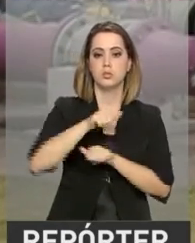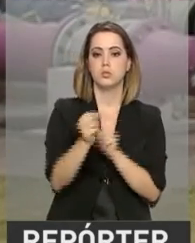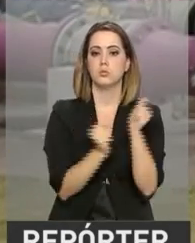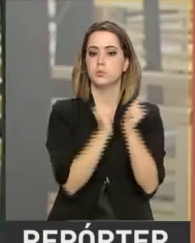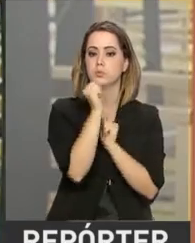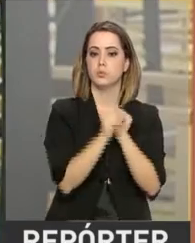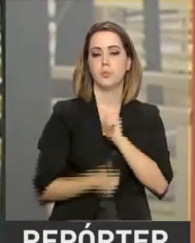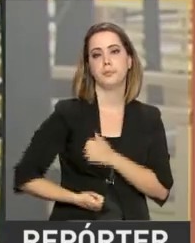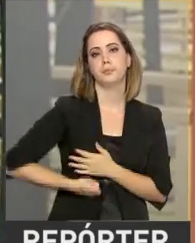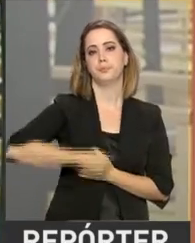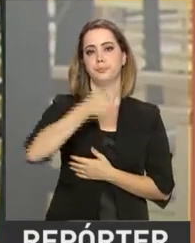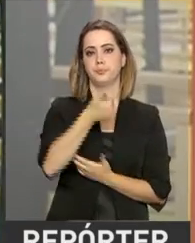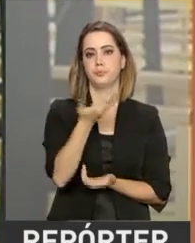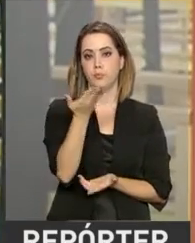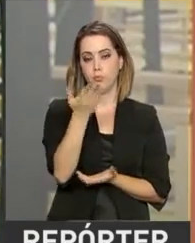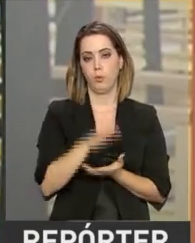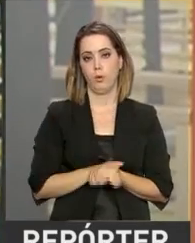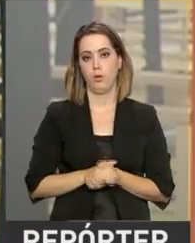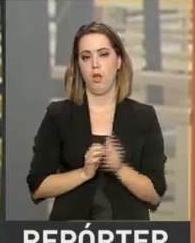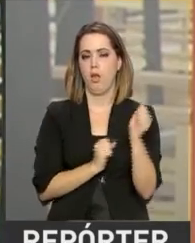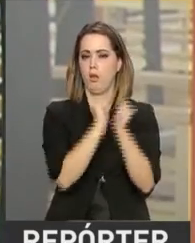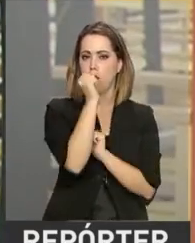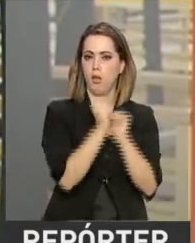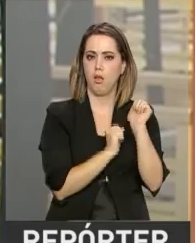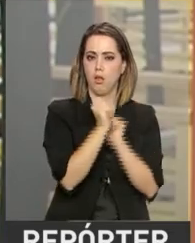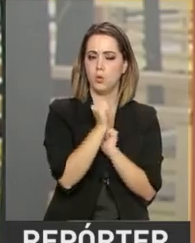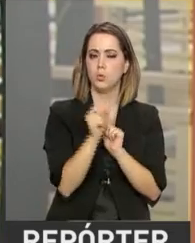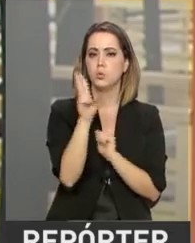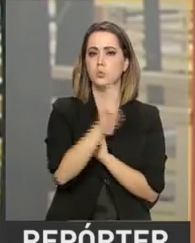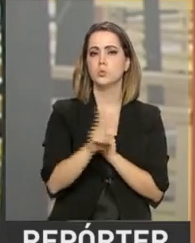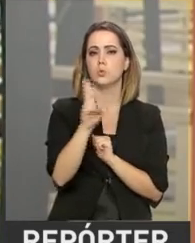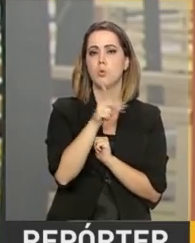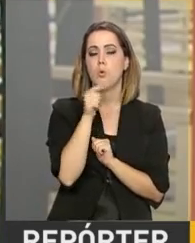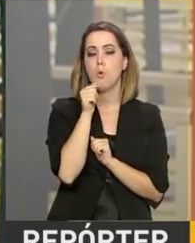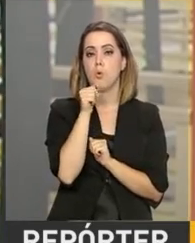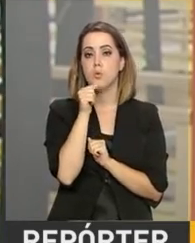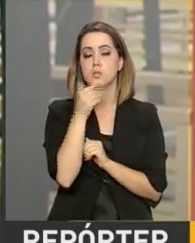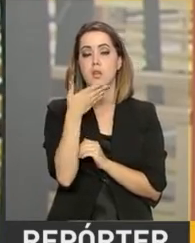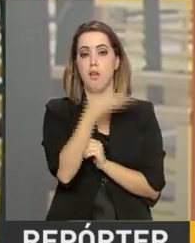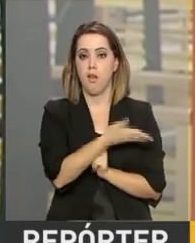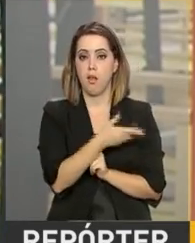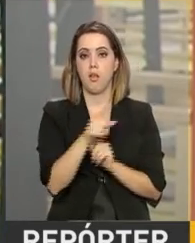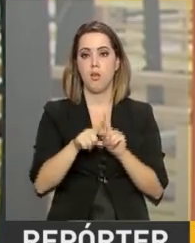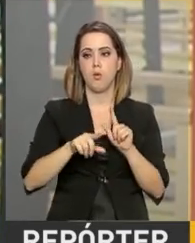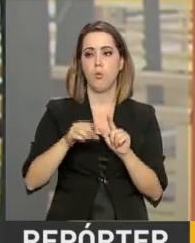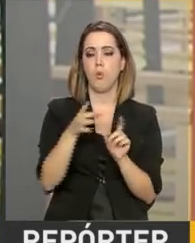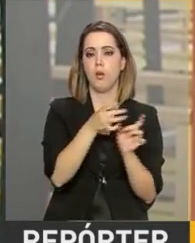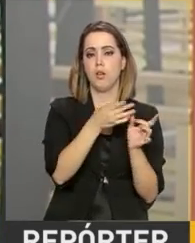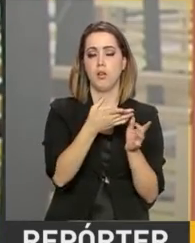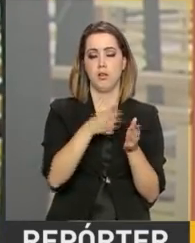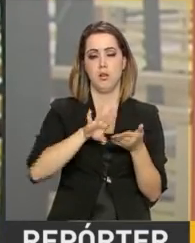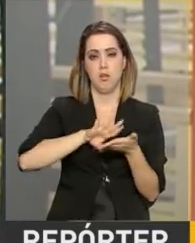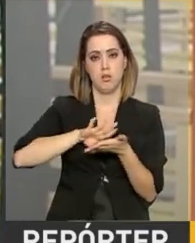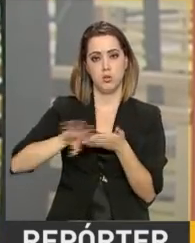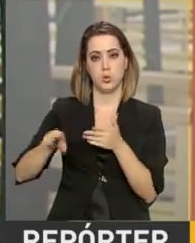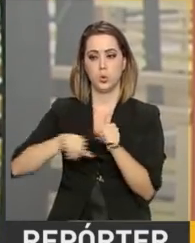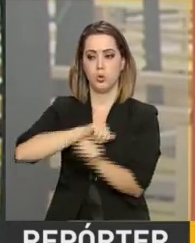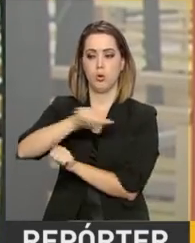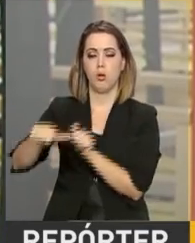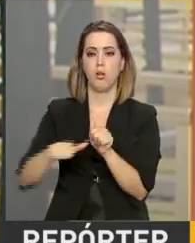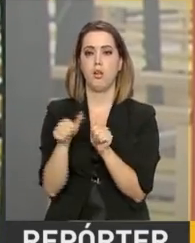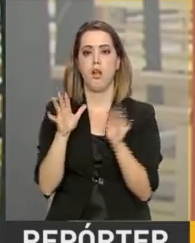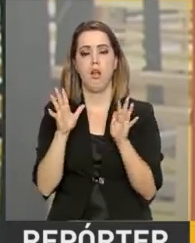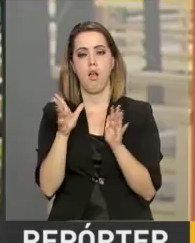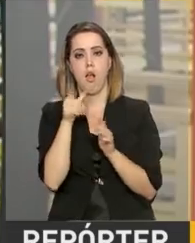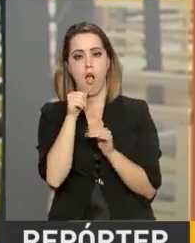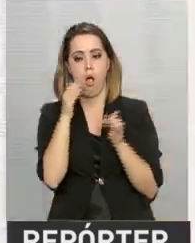quando a indústria consome a nossa água ela libera água potável para a população então ganha ganha todo mundo